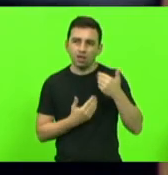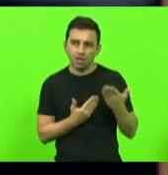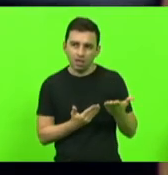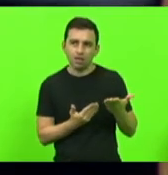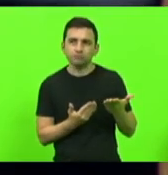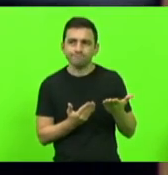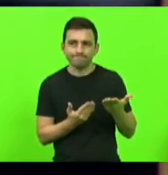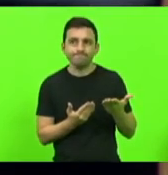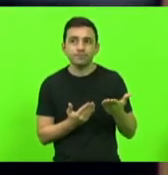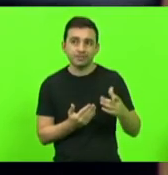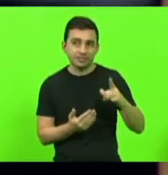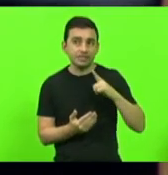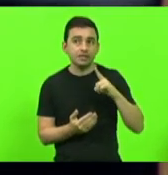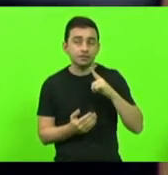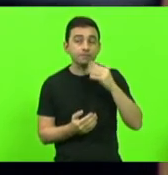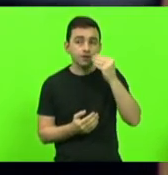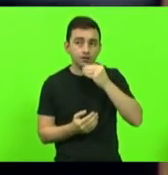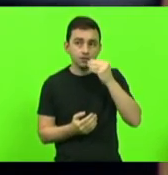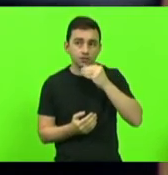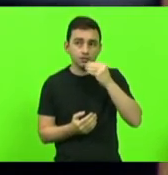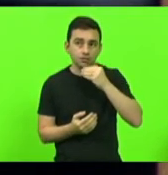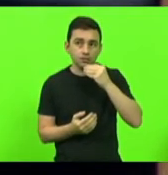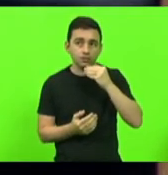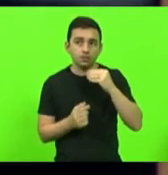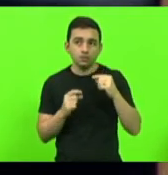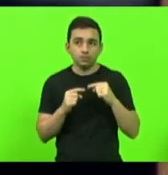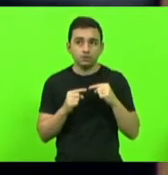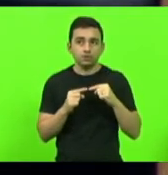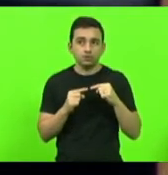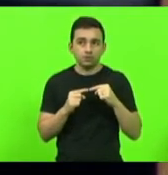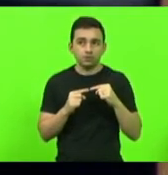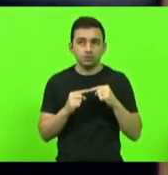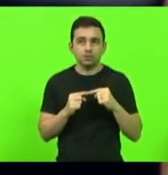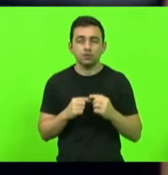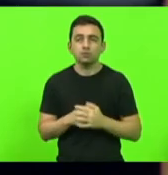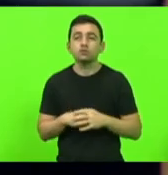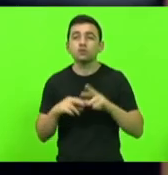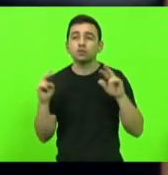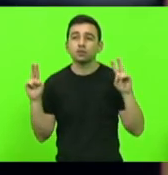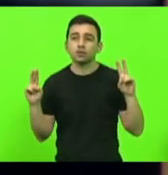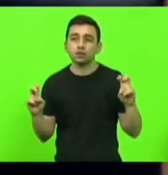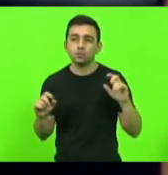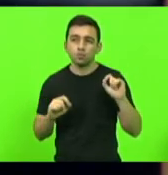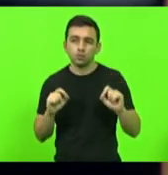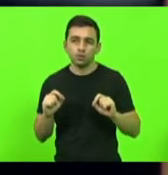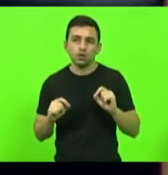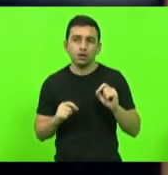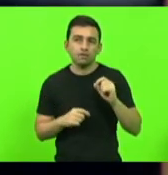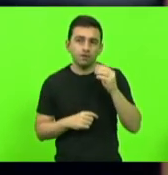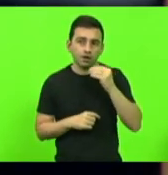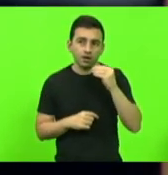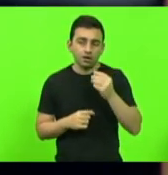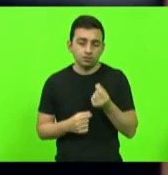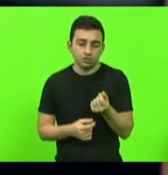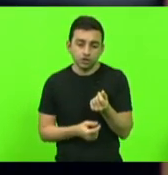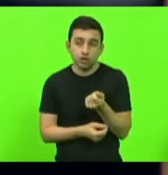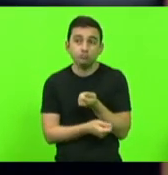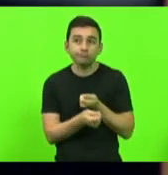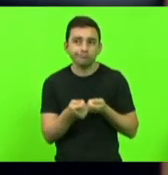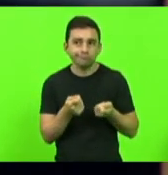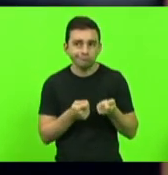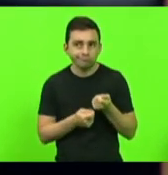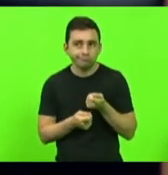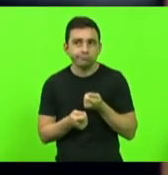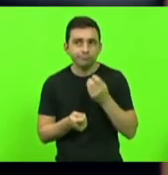nesse processo, nesse projeto, e trata da questão de vulnerabilidade econômica.